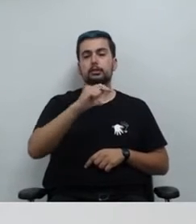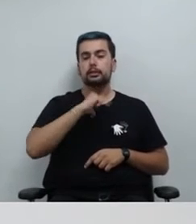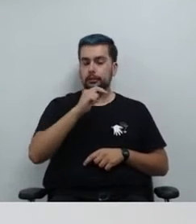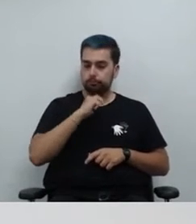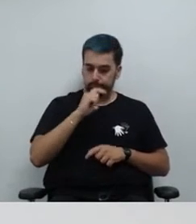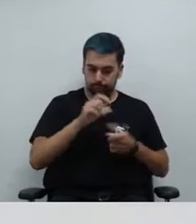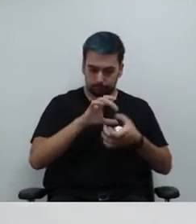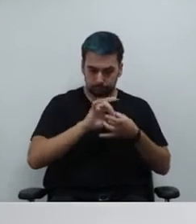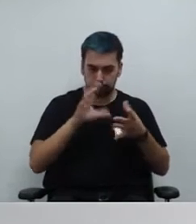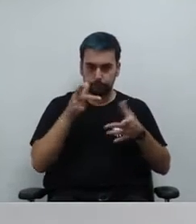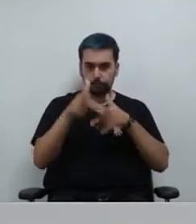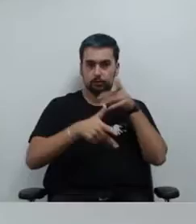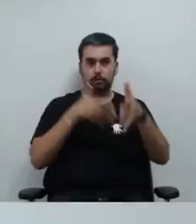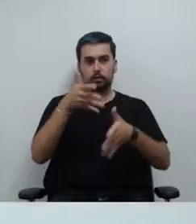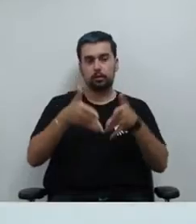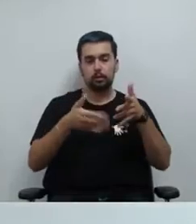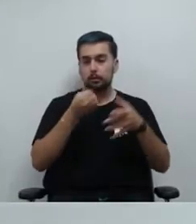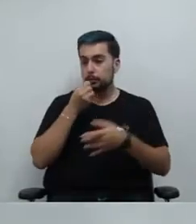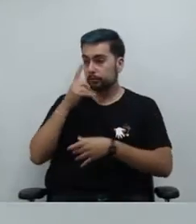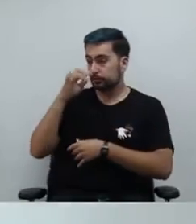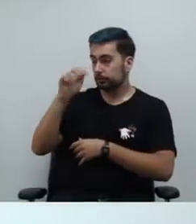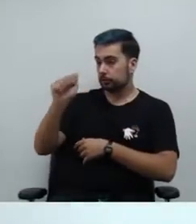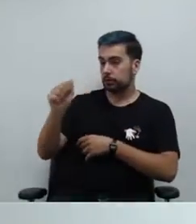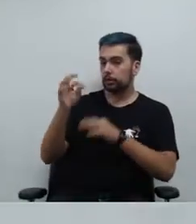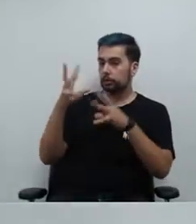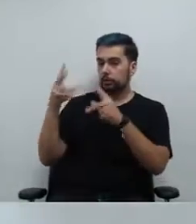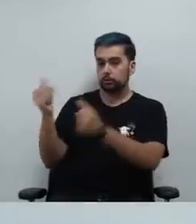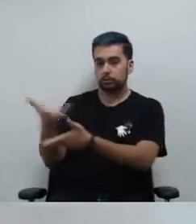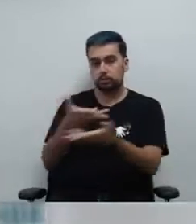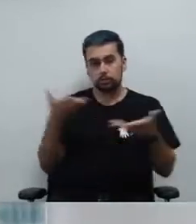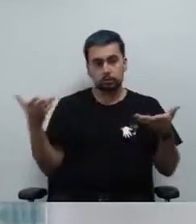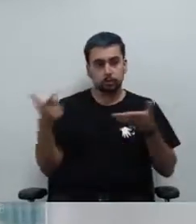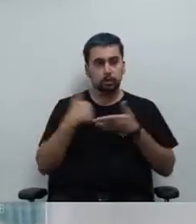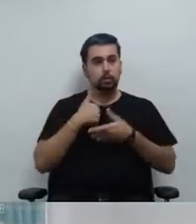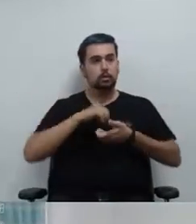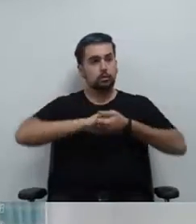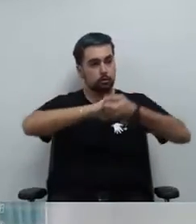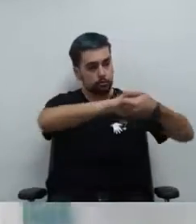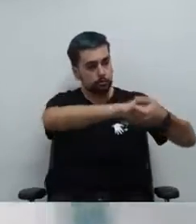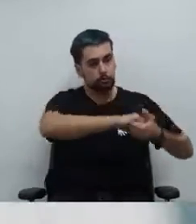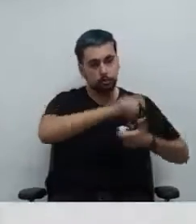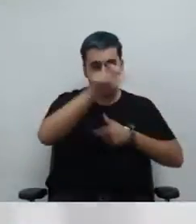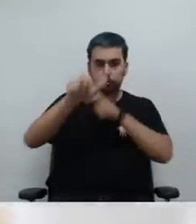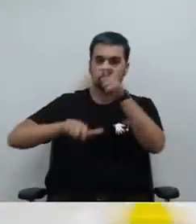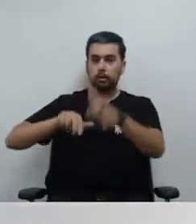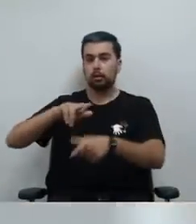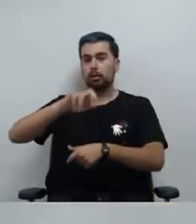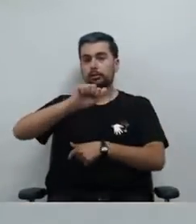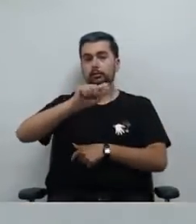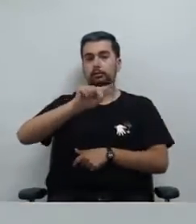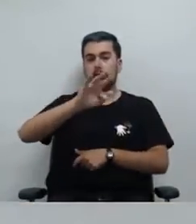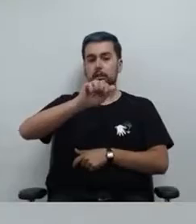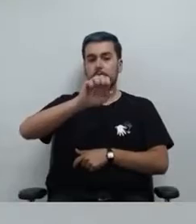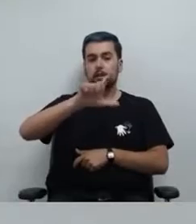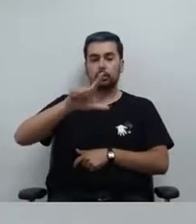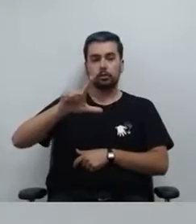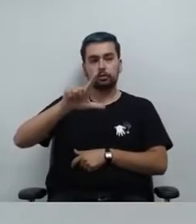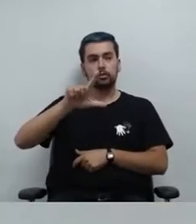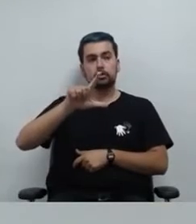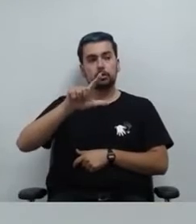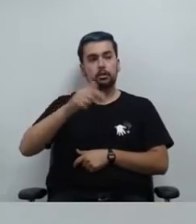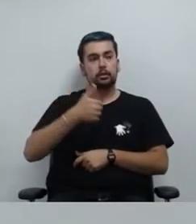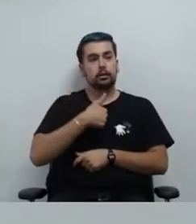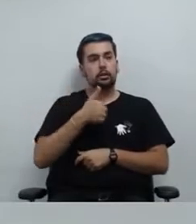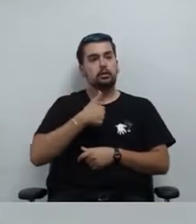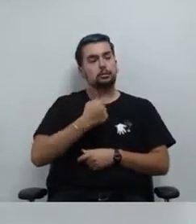Bom dia. Bom dia a todas e todos. Eu cumprimento na pessoa do Dr. Rafael, presidente dessa sessão. Primeiro, eu